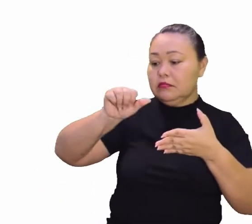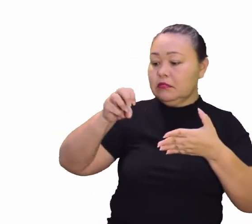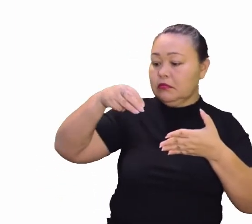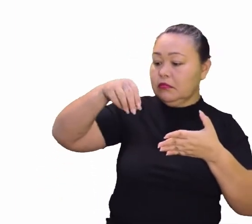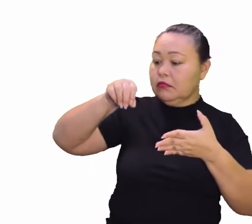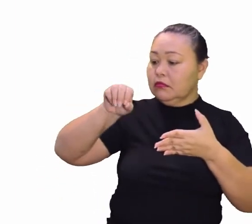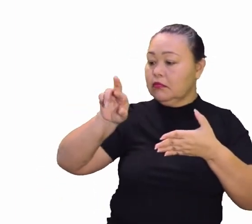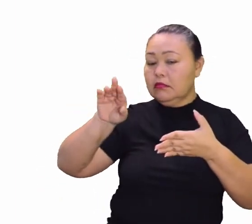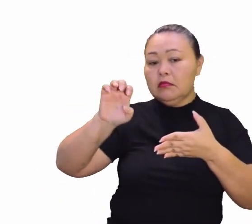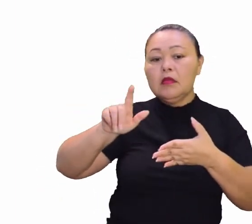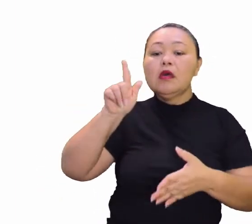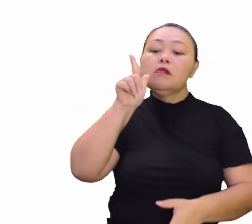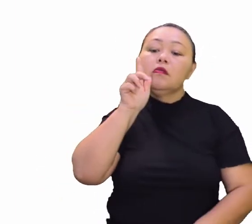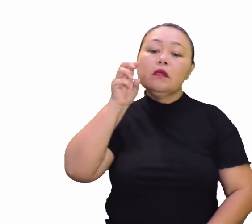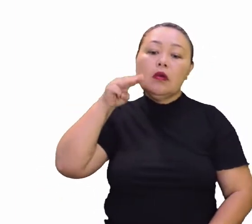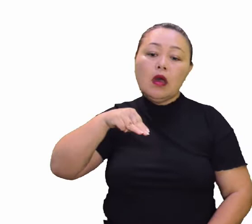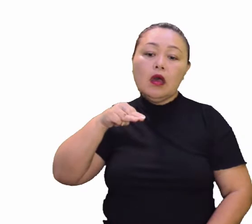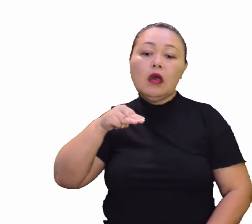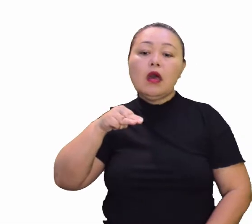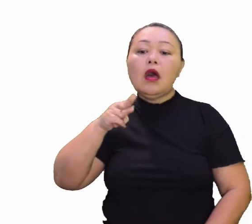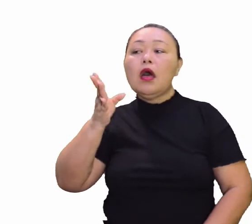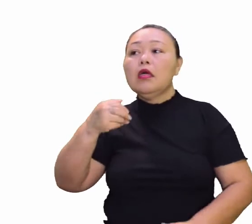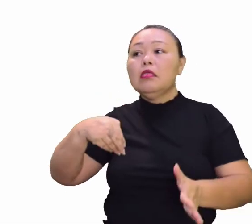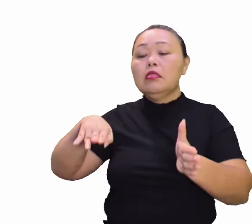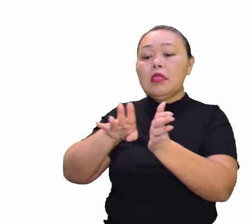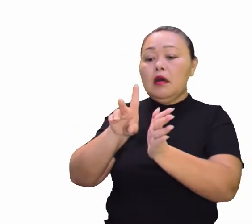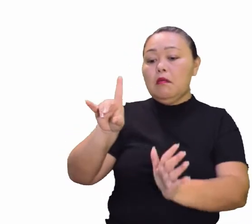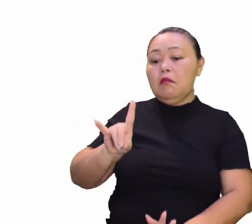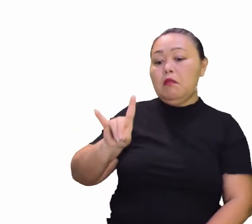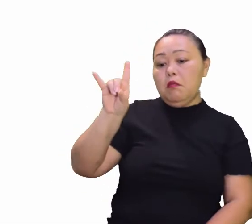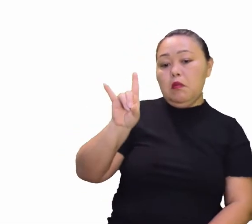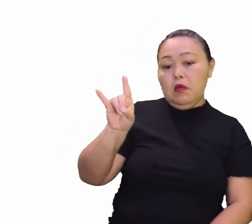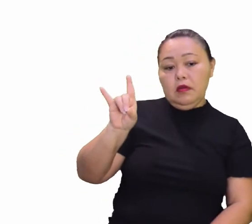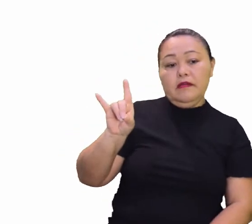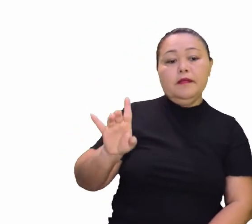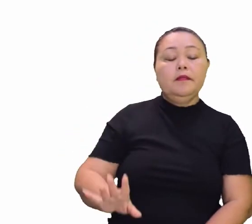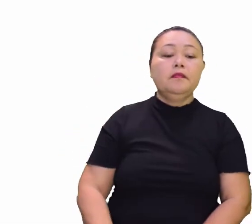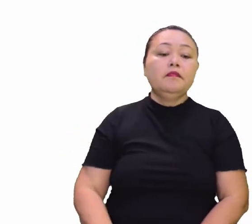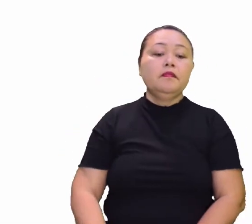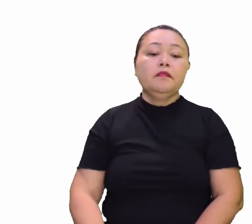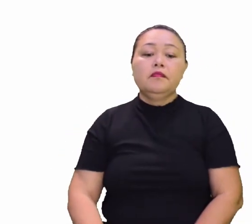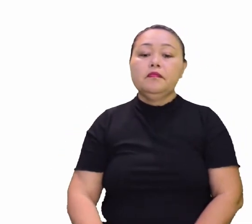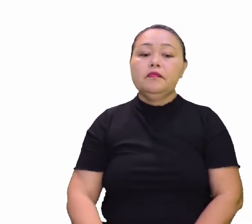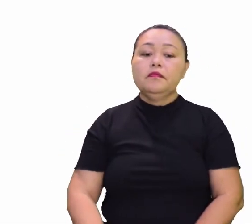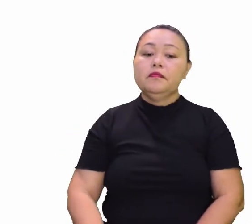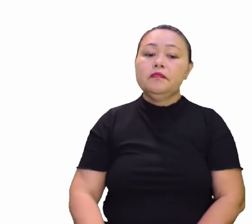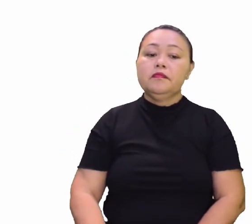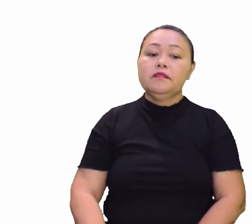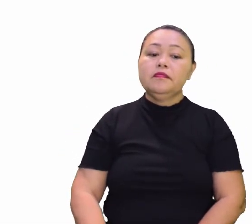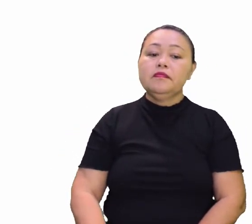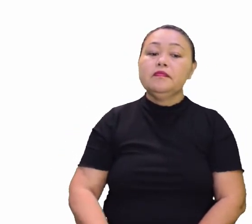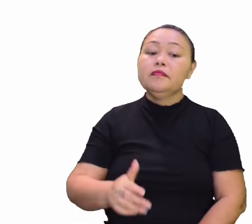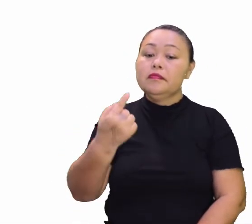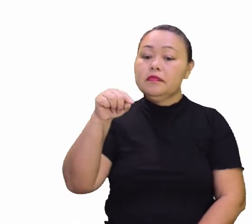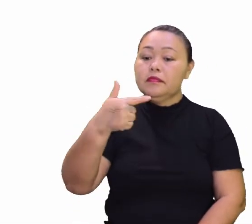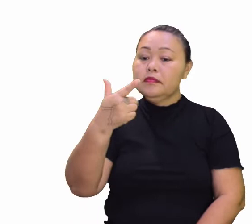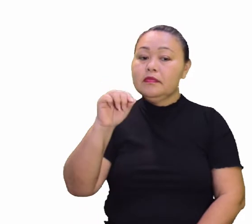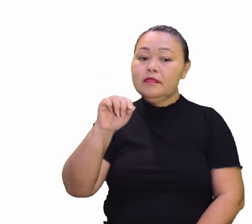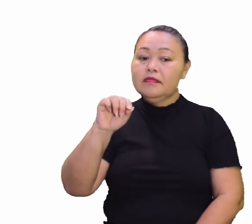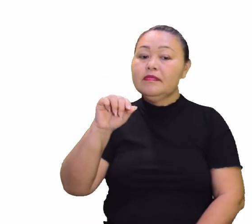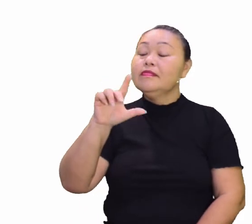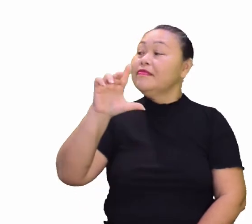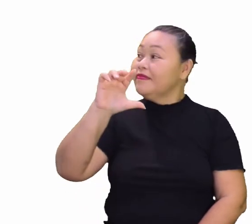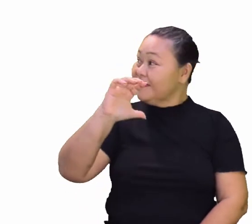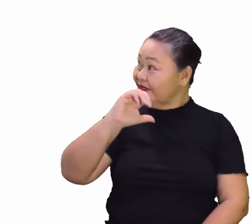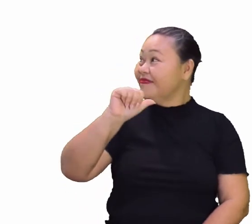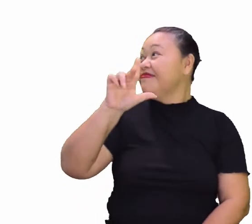Mamoré entre as cidades de Guajará, Mirim e Trinidad, na Bolívia. E professor Jorge? Com